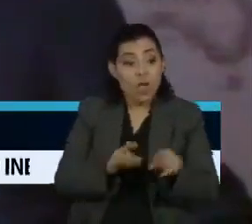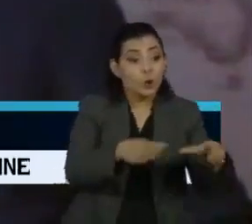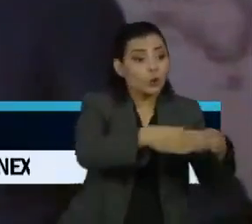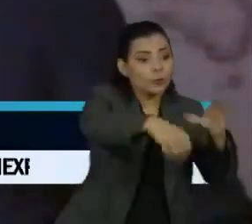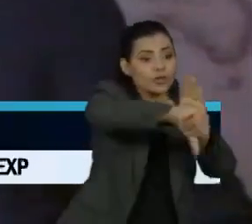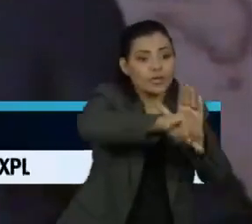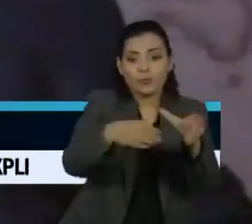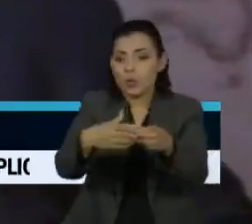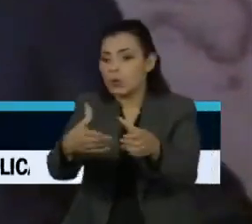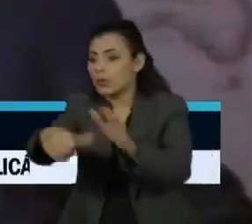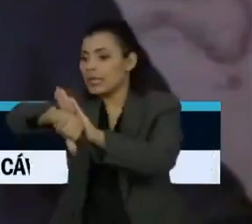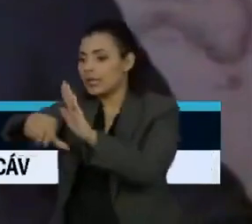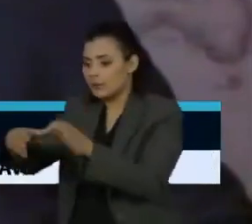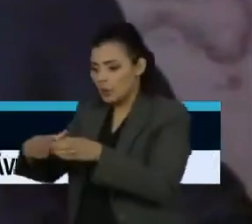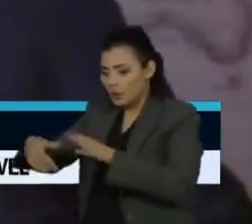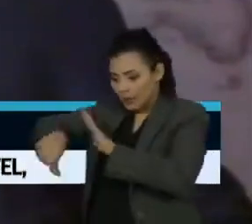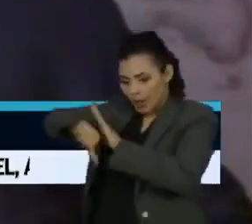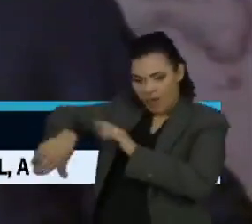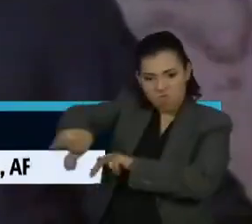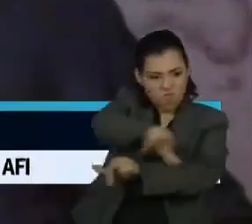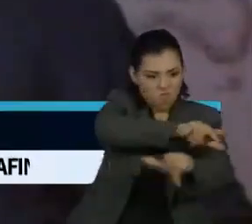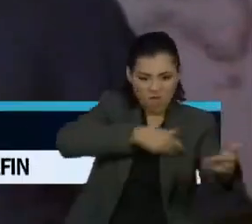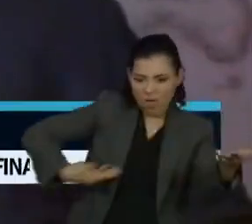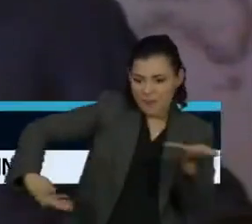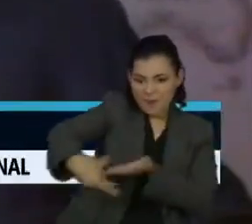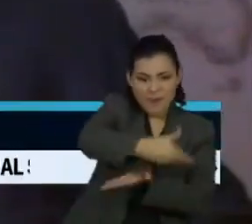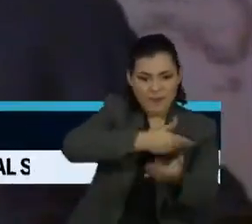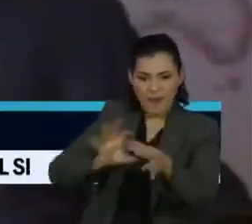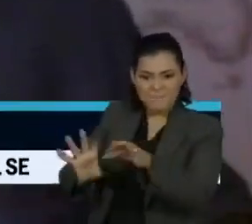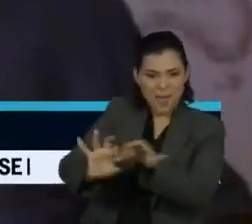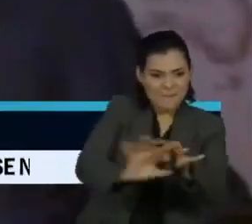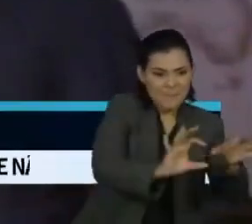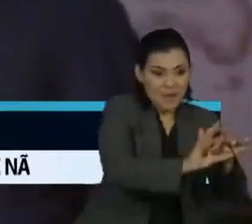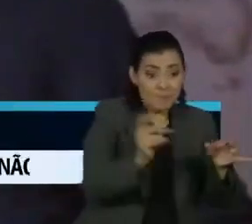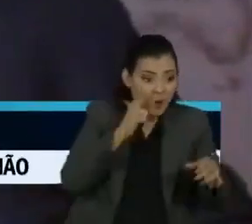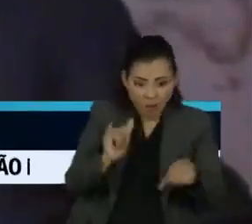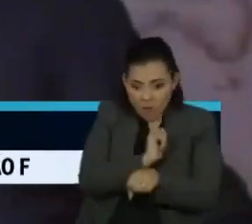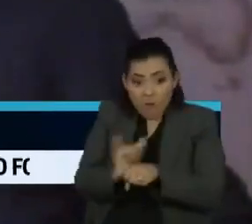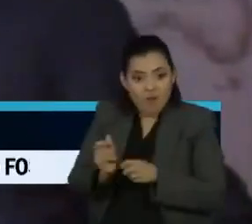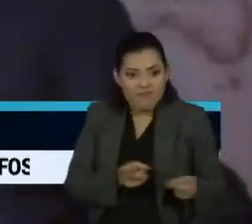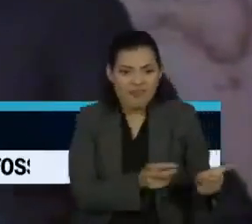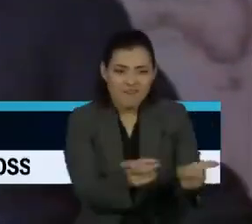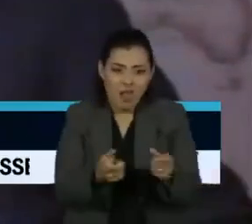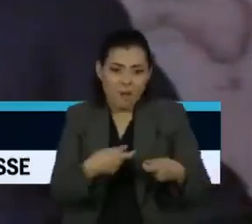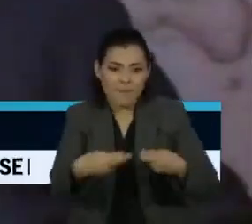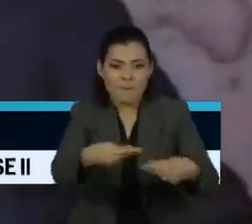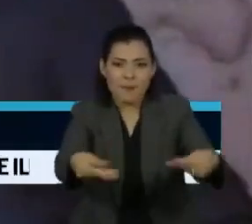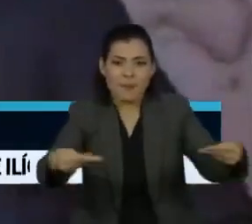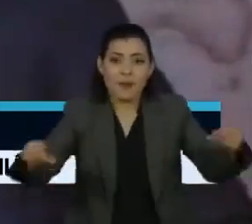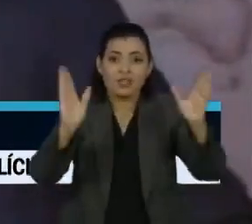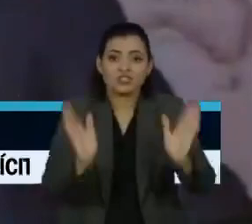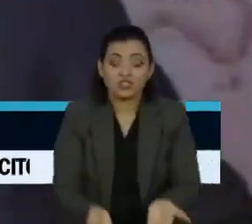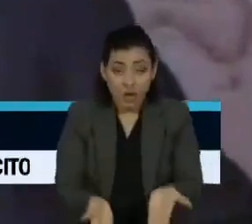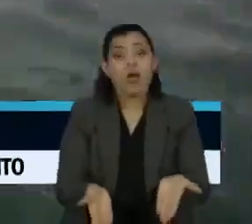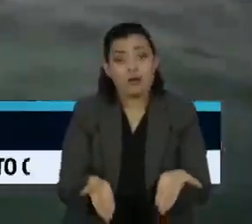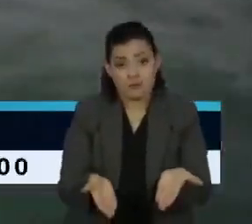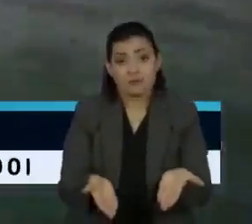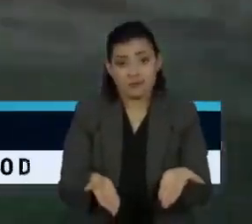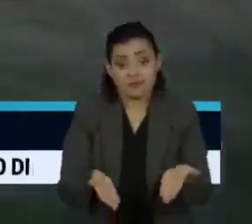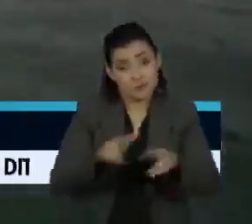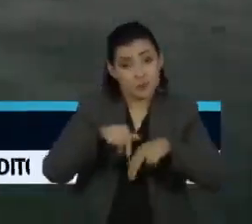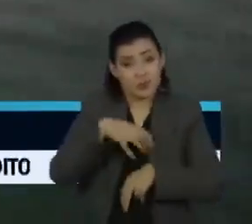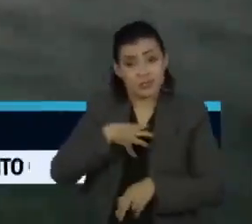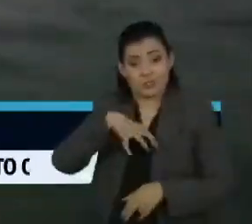dita, de negócios ilícitos que se conecta para produzir essa, né, para alimentar essa rota.